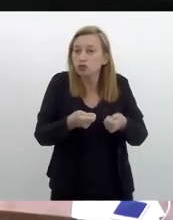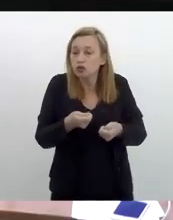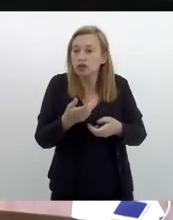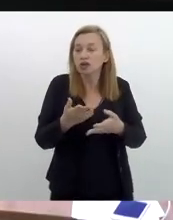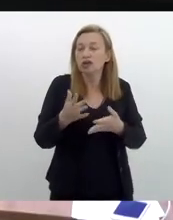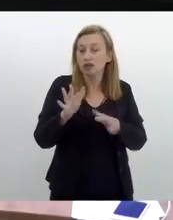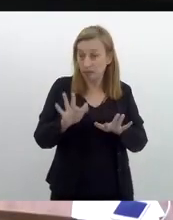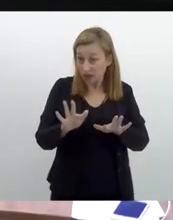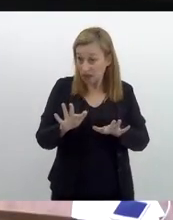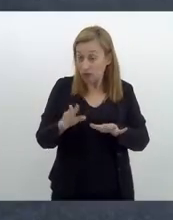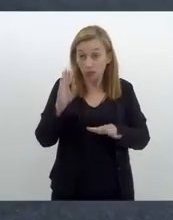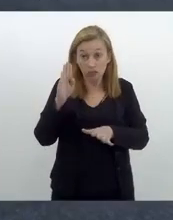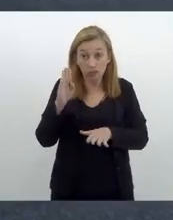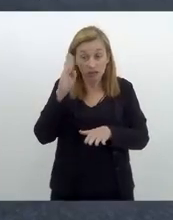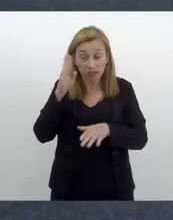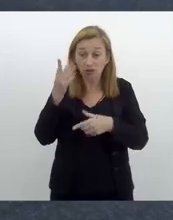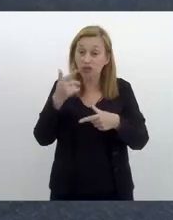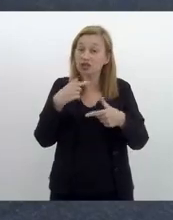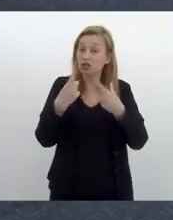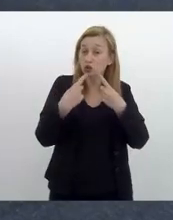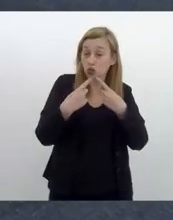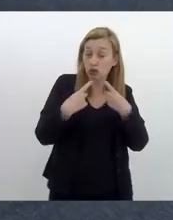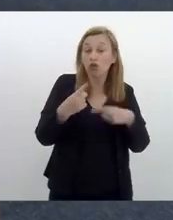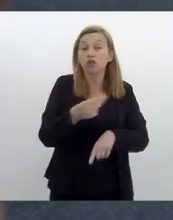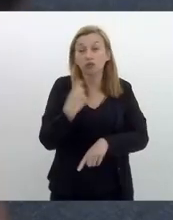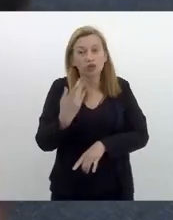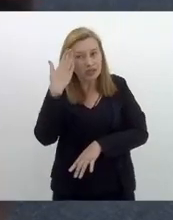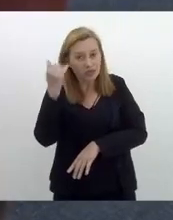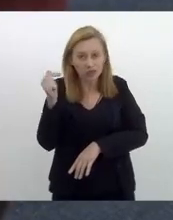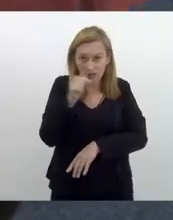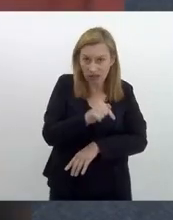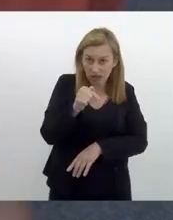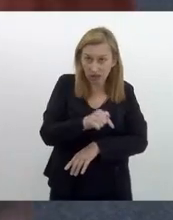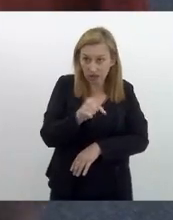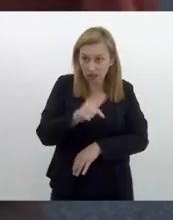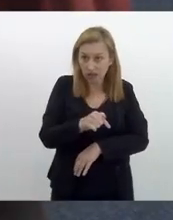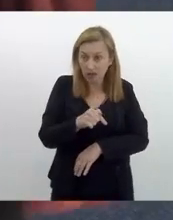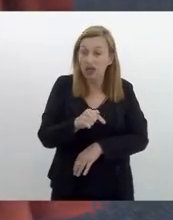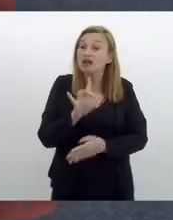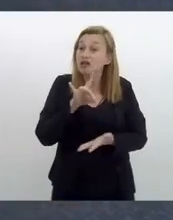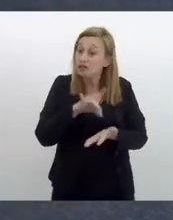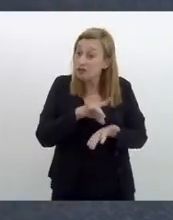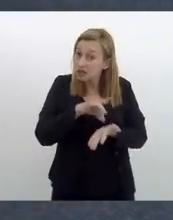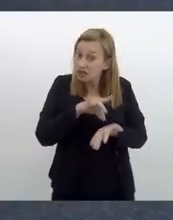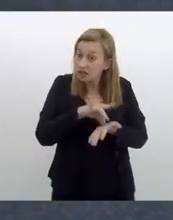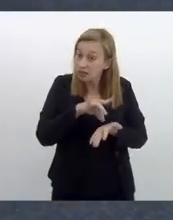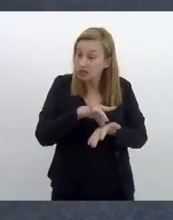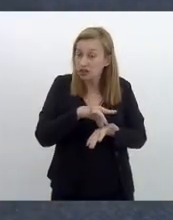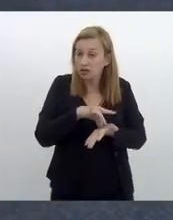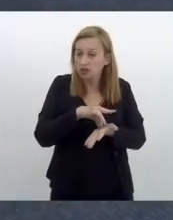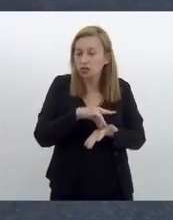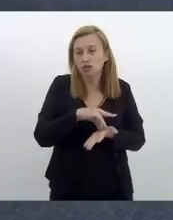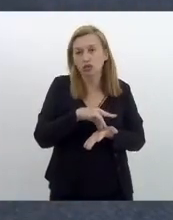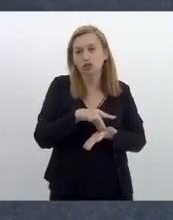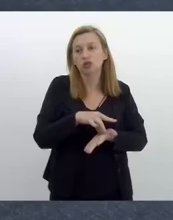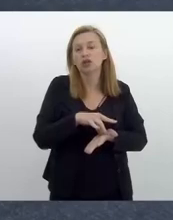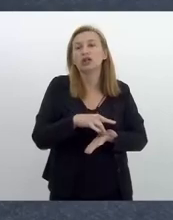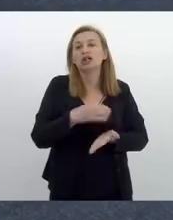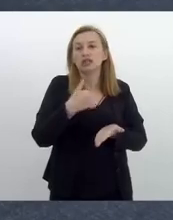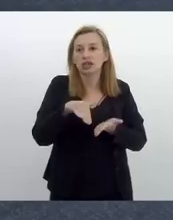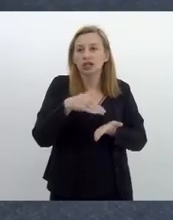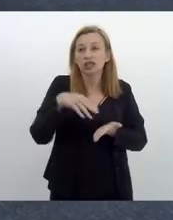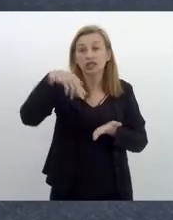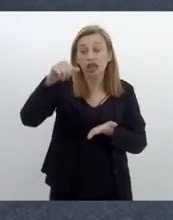fundamento dessa discussão é que o fundamento como nós sabemos aqui que realmente o secretário Nelson